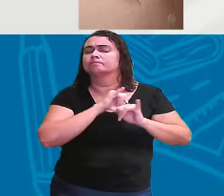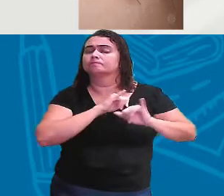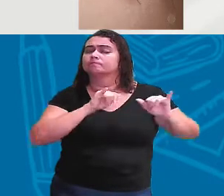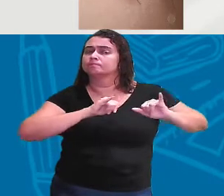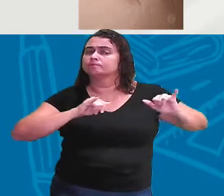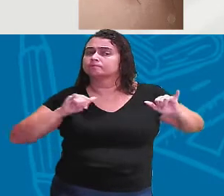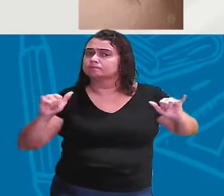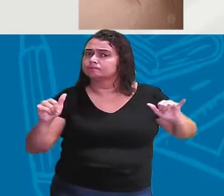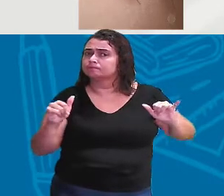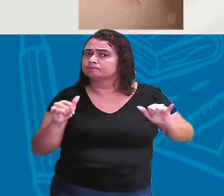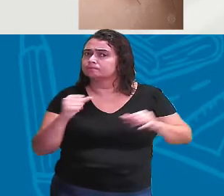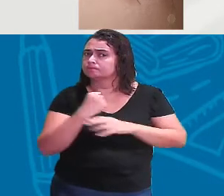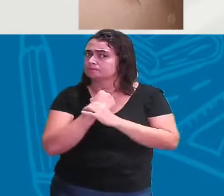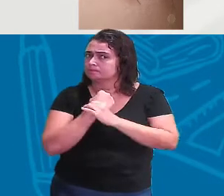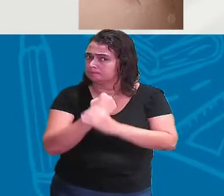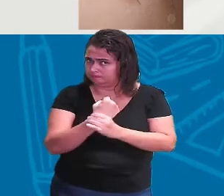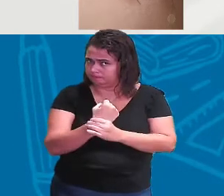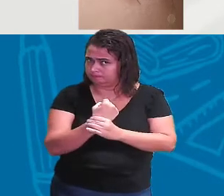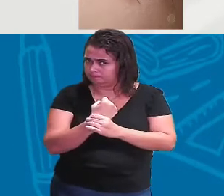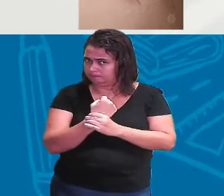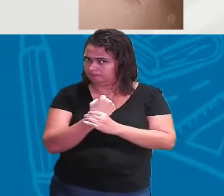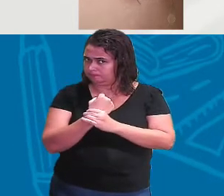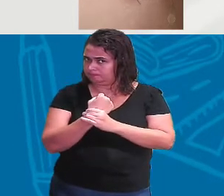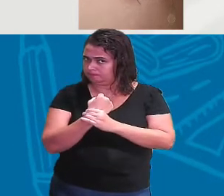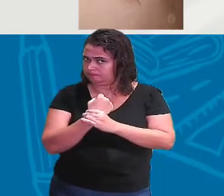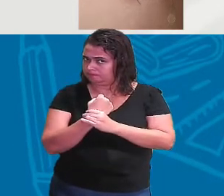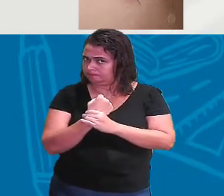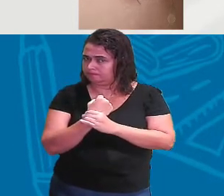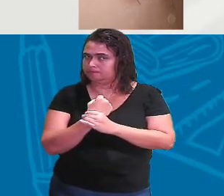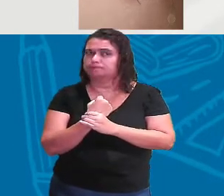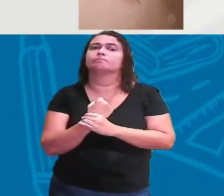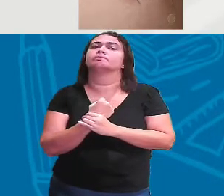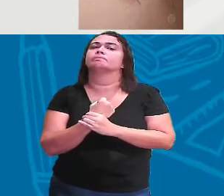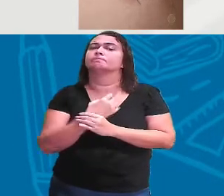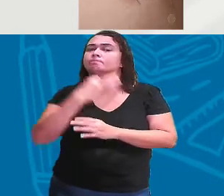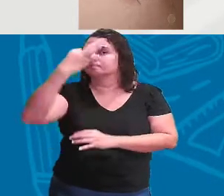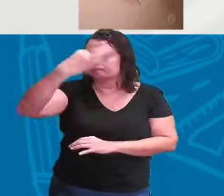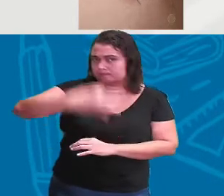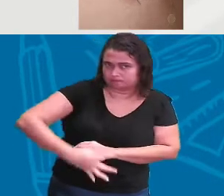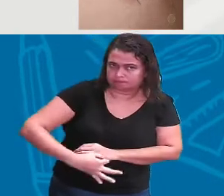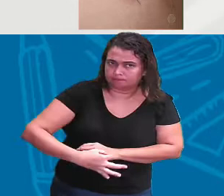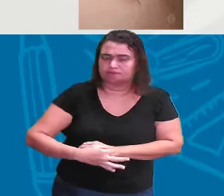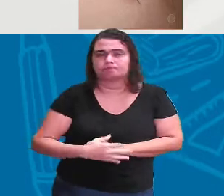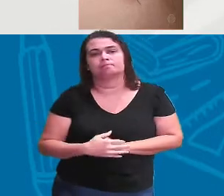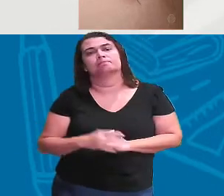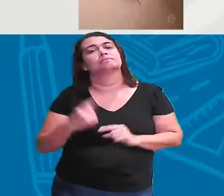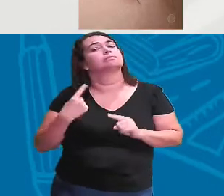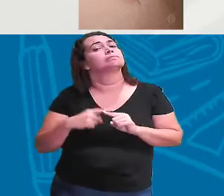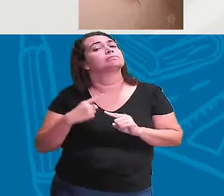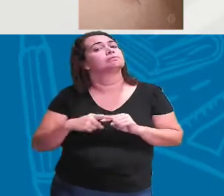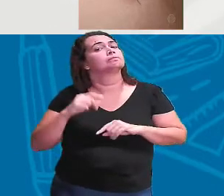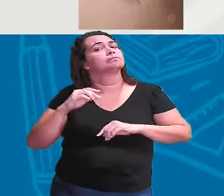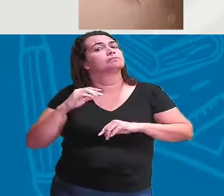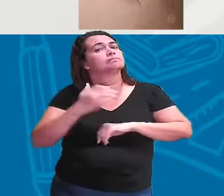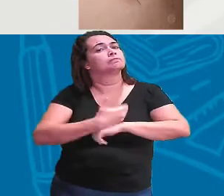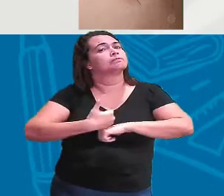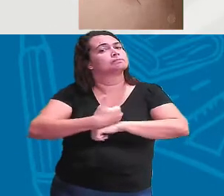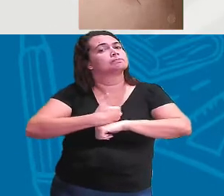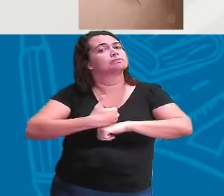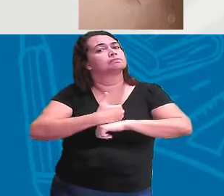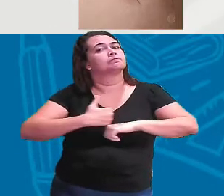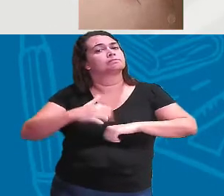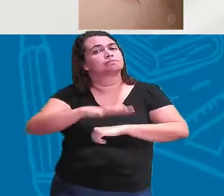informações qualificadas e gabaritadas e chanceladas justamente por quem? Por profissionais da área da